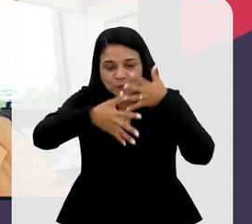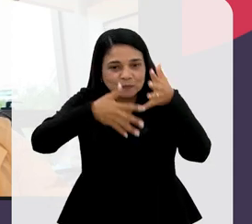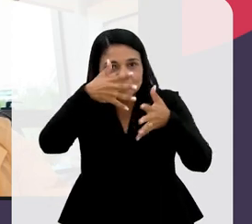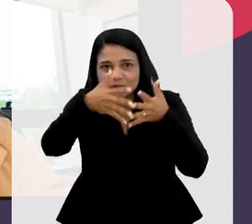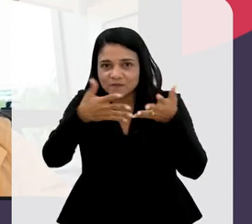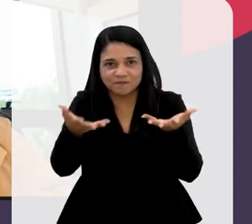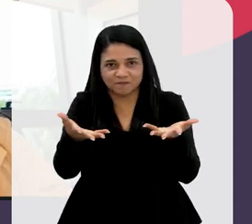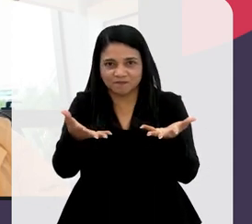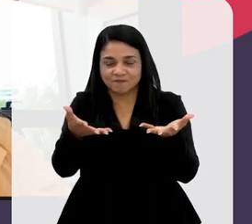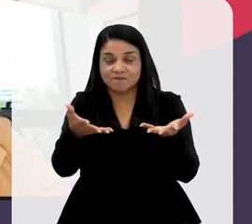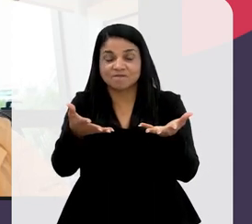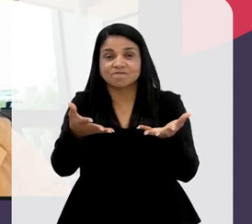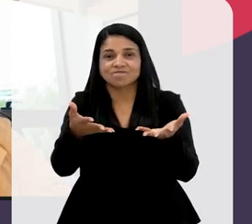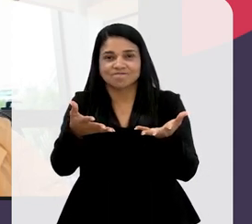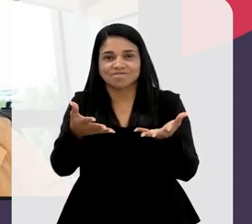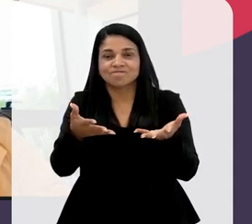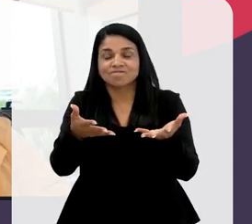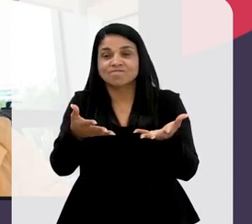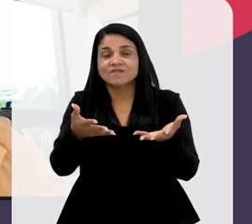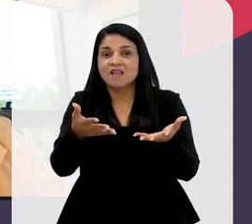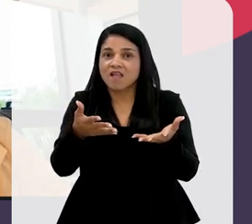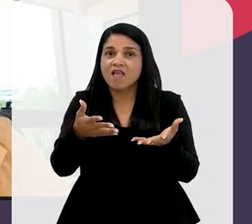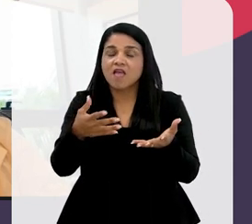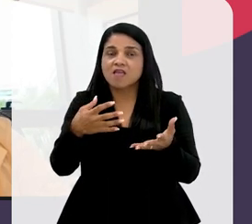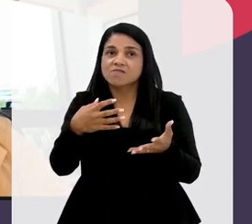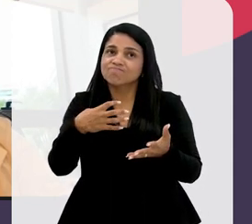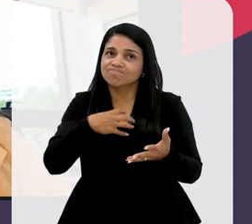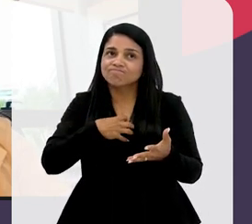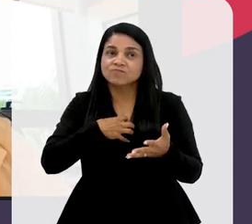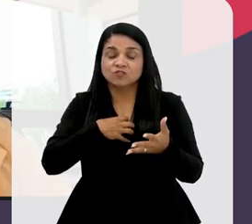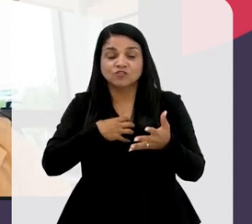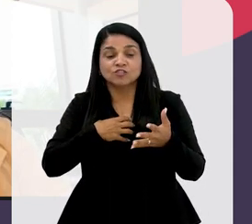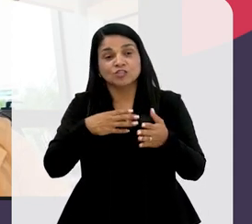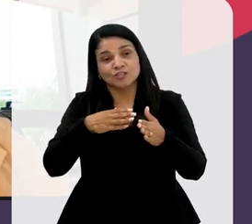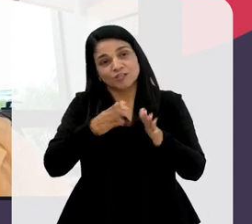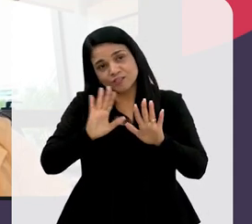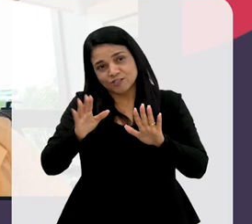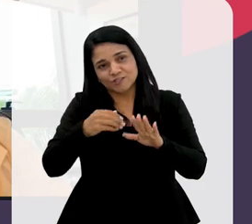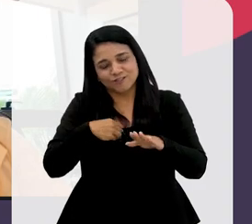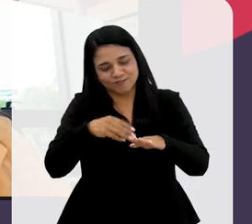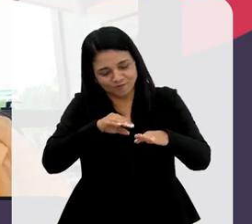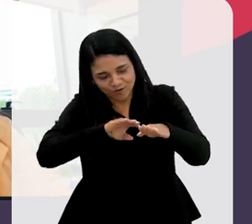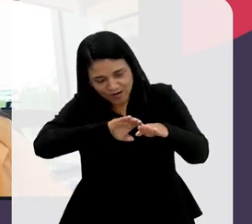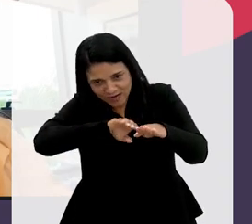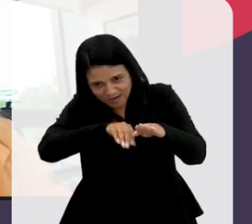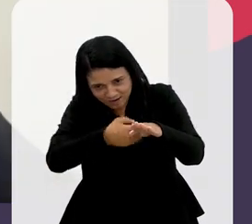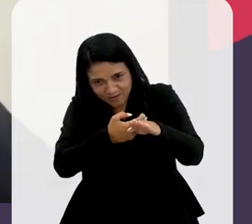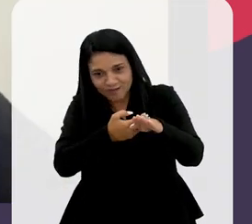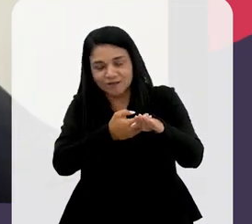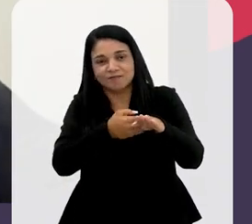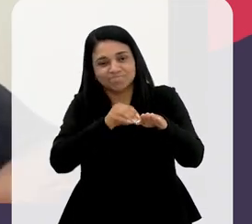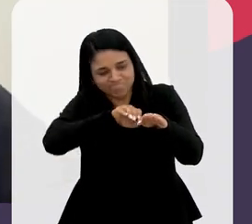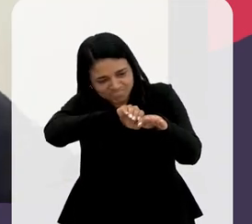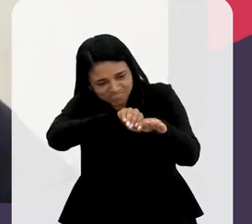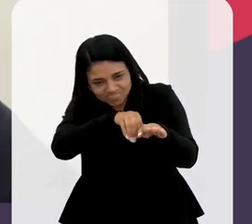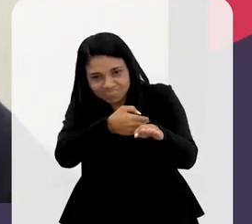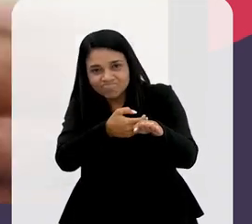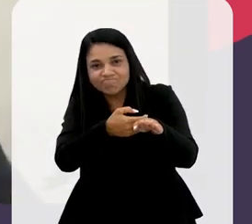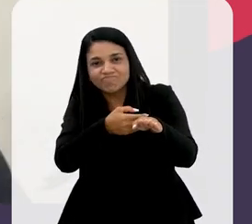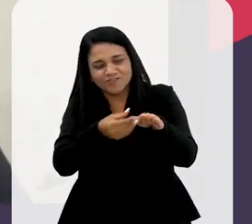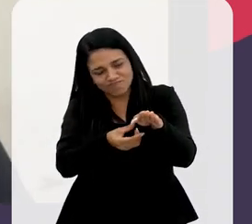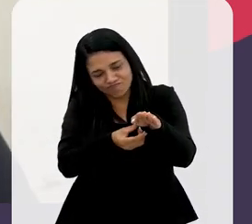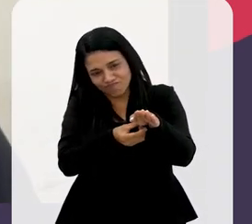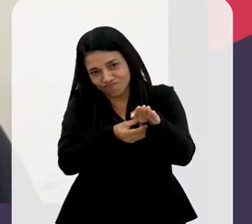acho que narrativa, né? isso é uma coisa que eu tenho até, tirando o calcanhar, que eu até hoje eu não tenho um